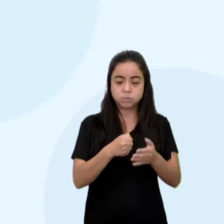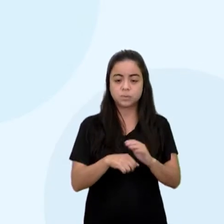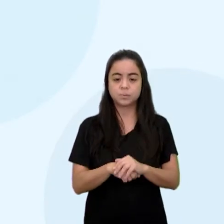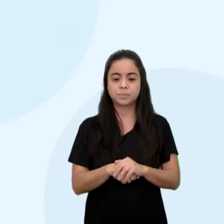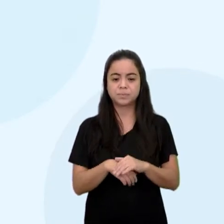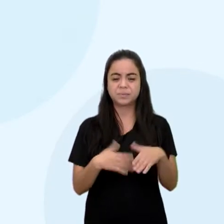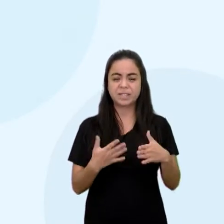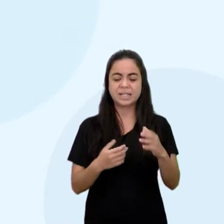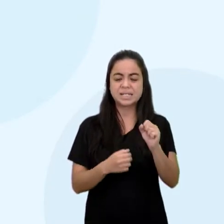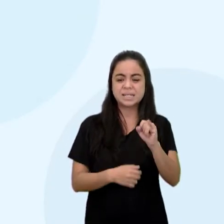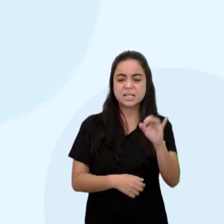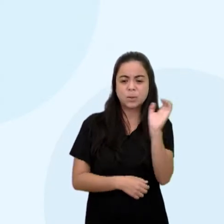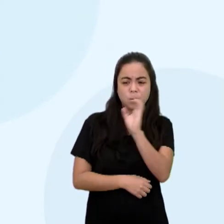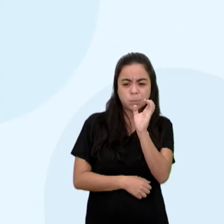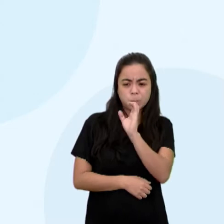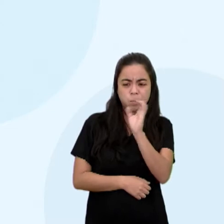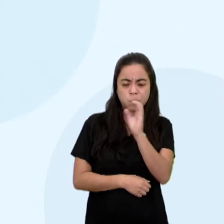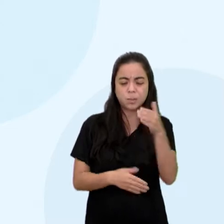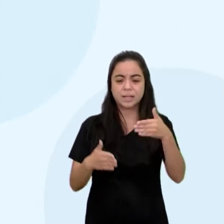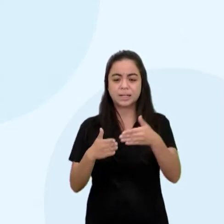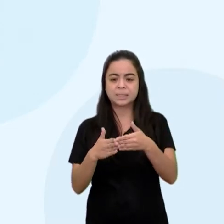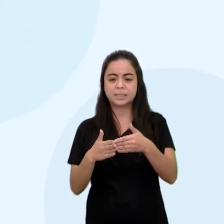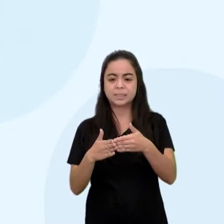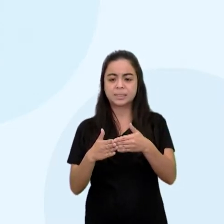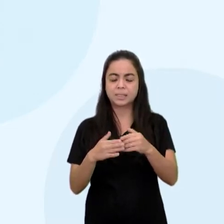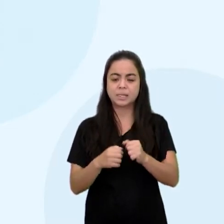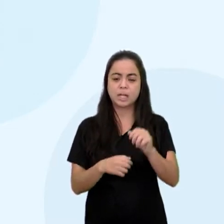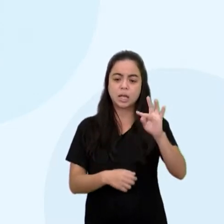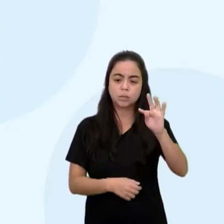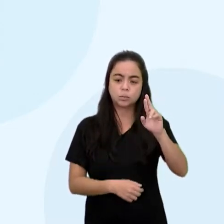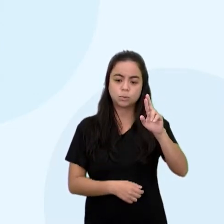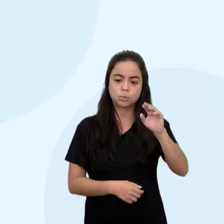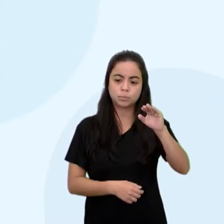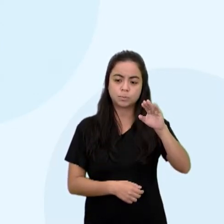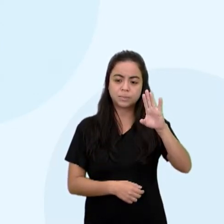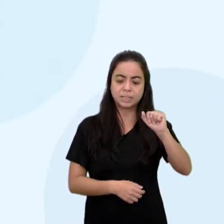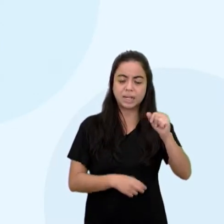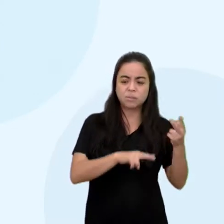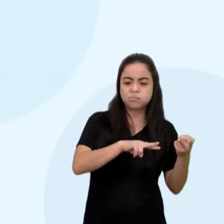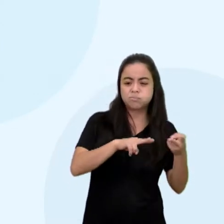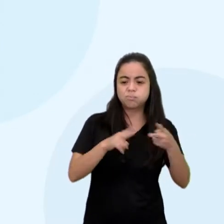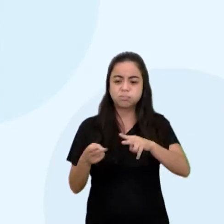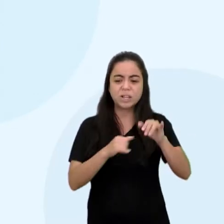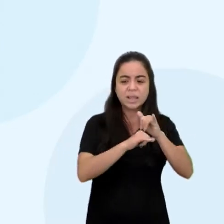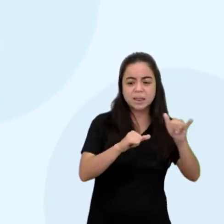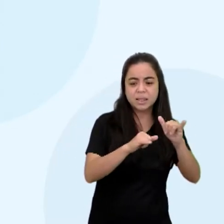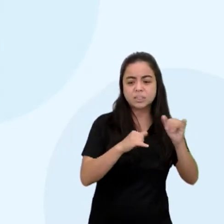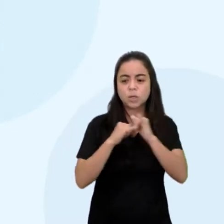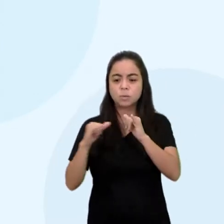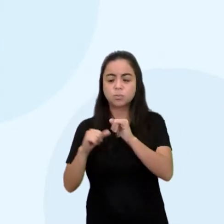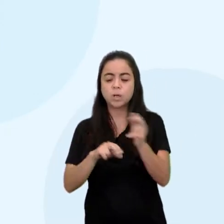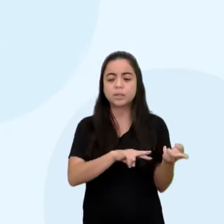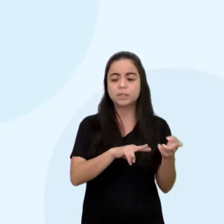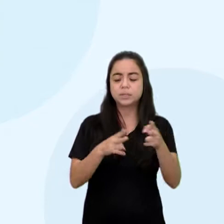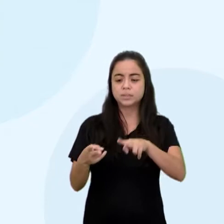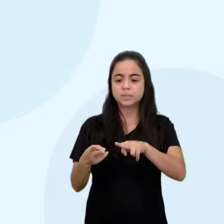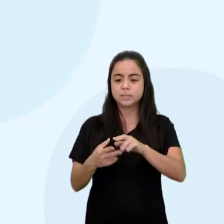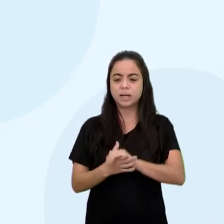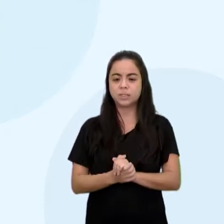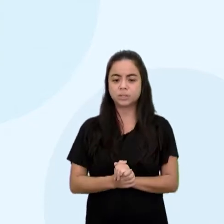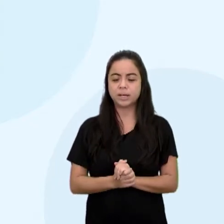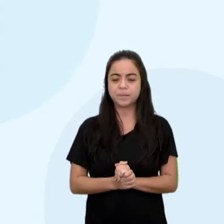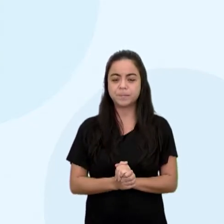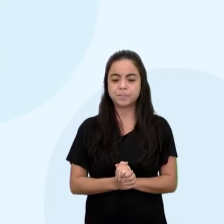o calor chega na turbina, há essa transformação aí de energia térmica em energia mecânica, tá certo? E aí essa